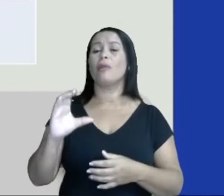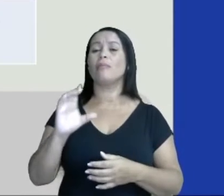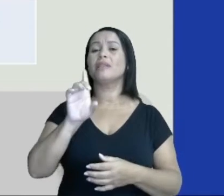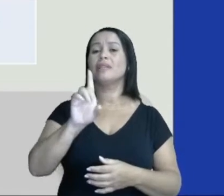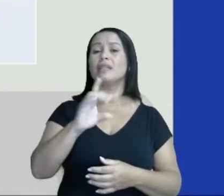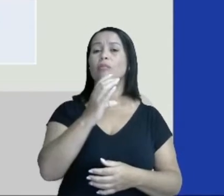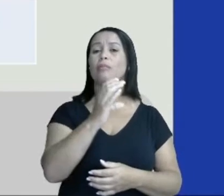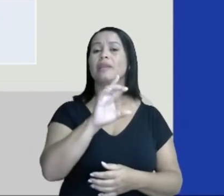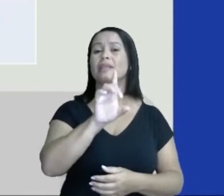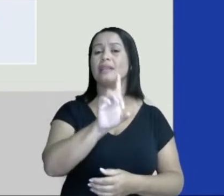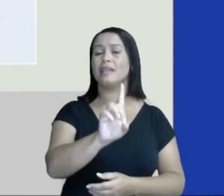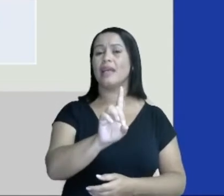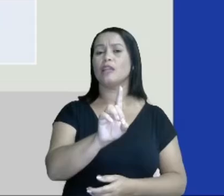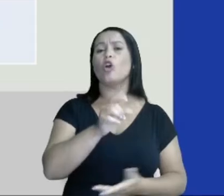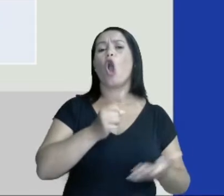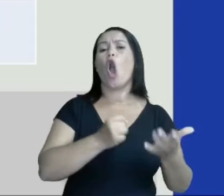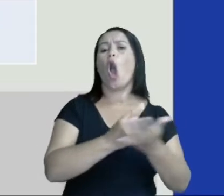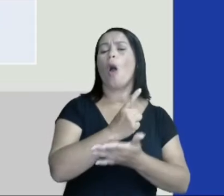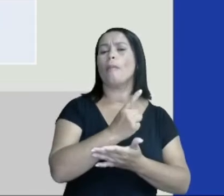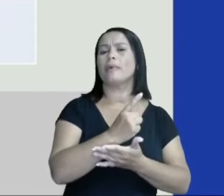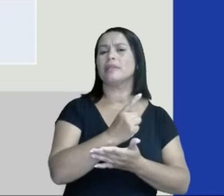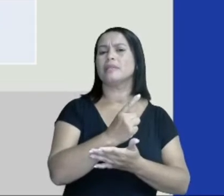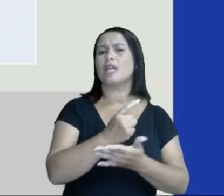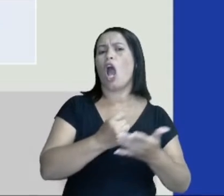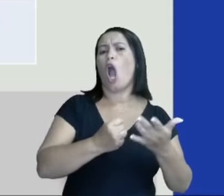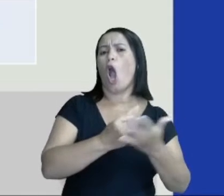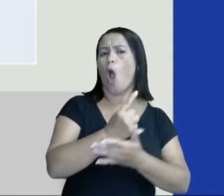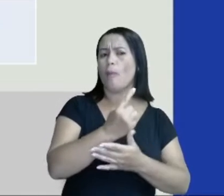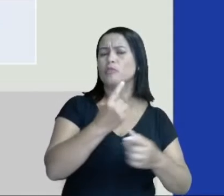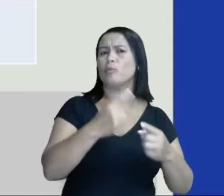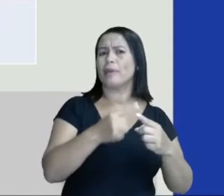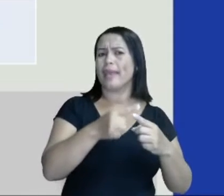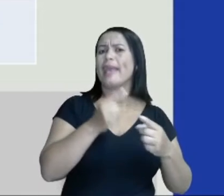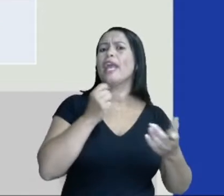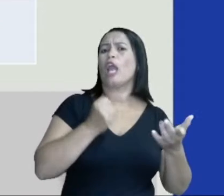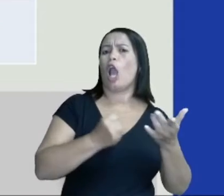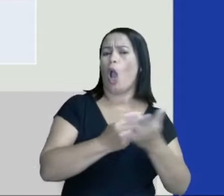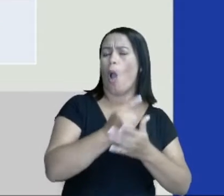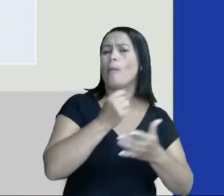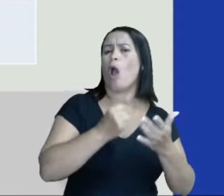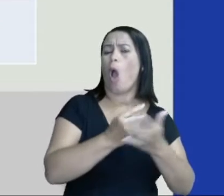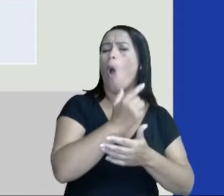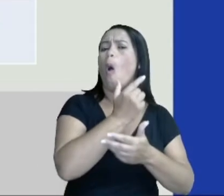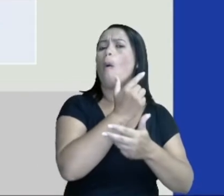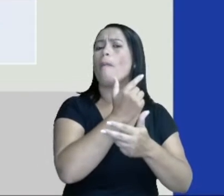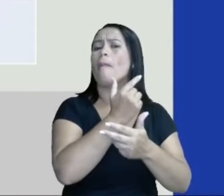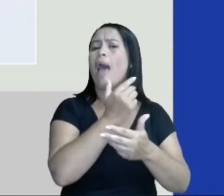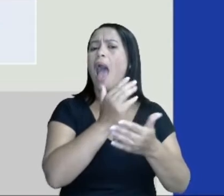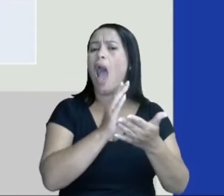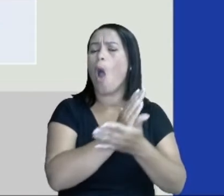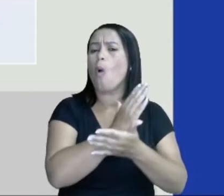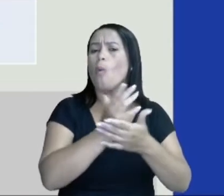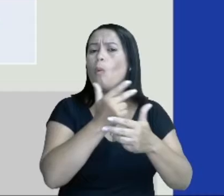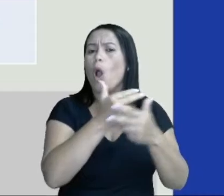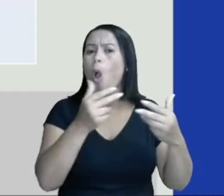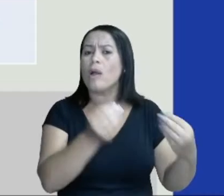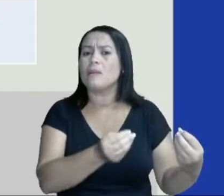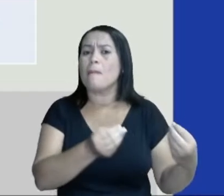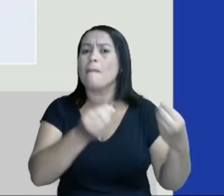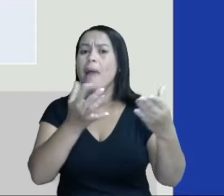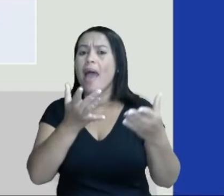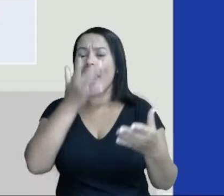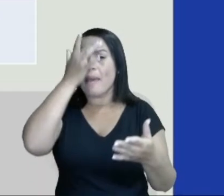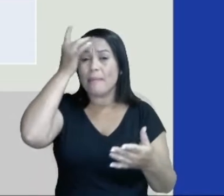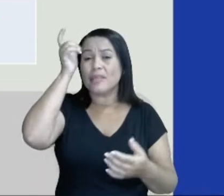direto. Compras. Por quê? Porque quem compra, compra alguma coisa para